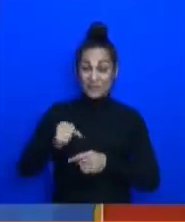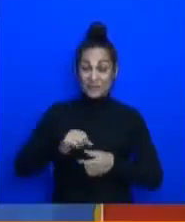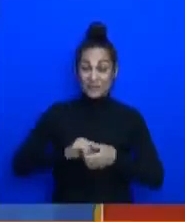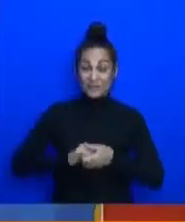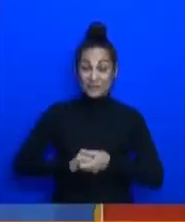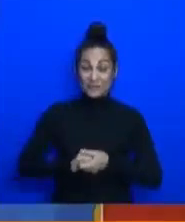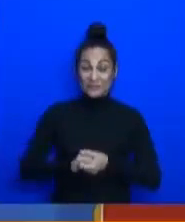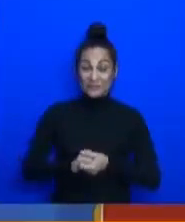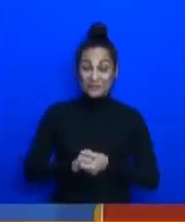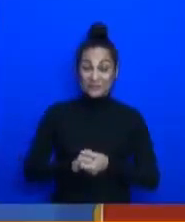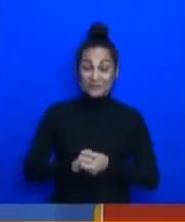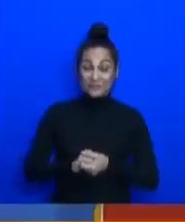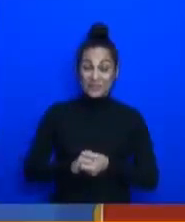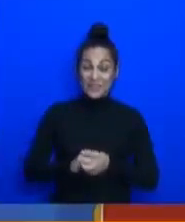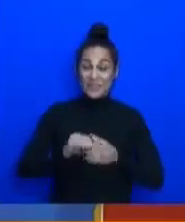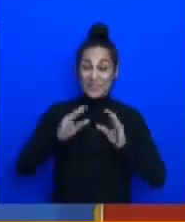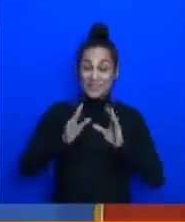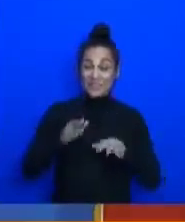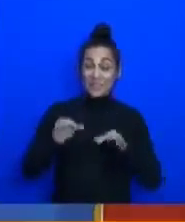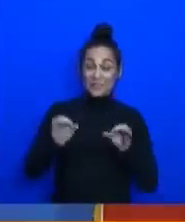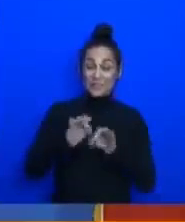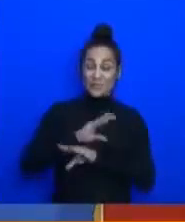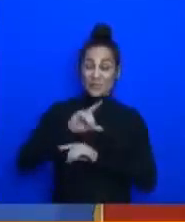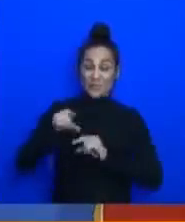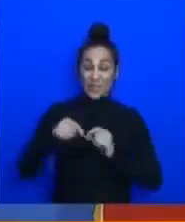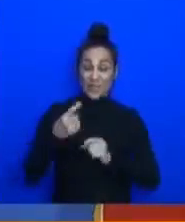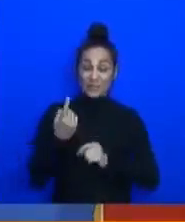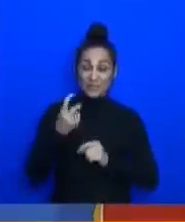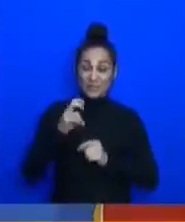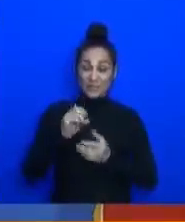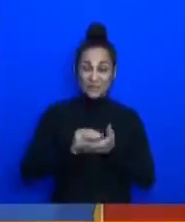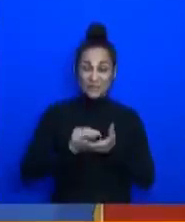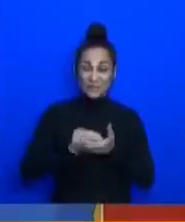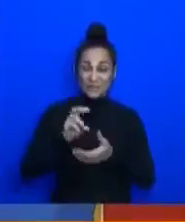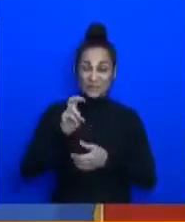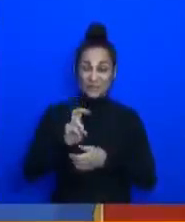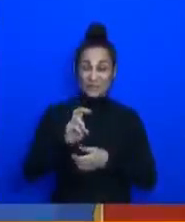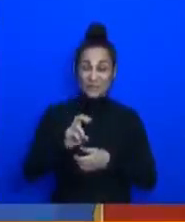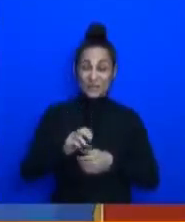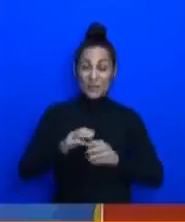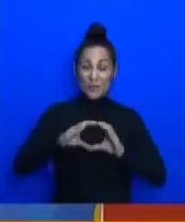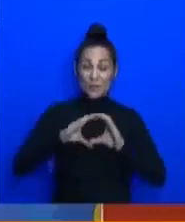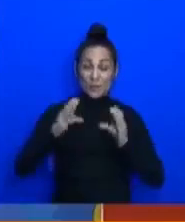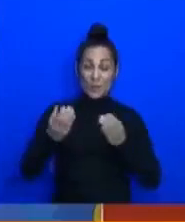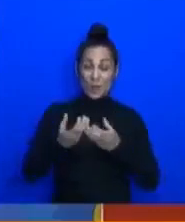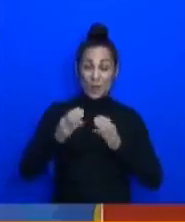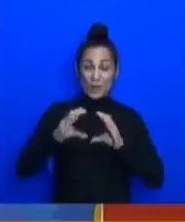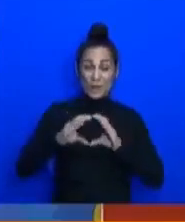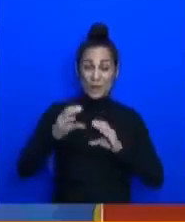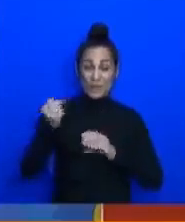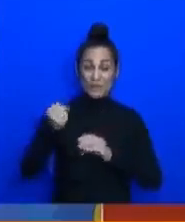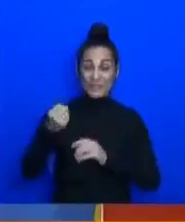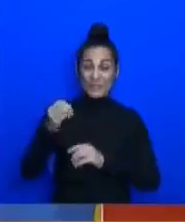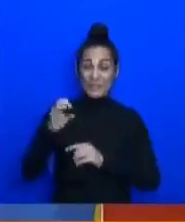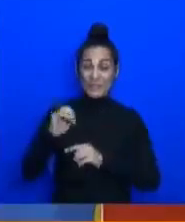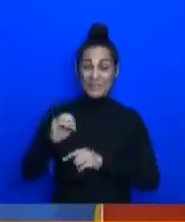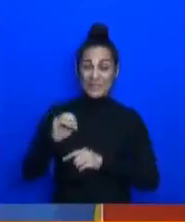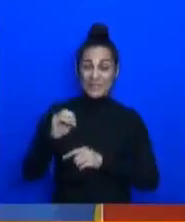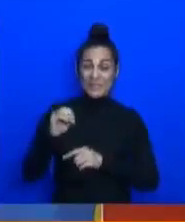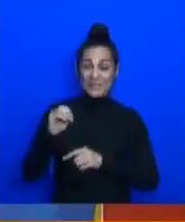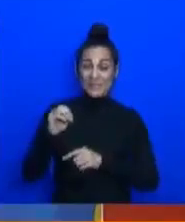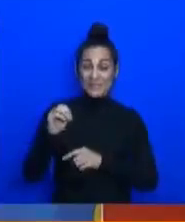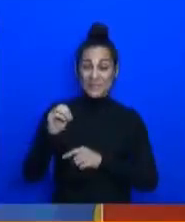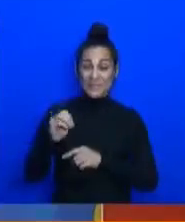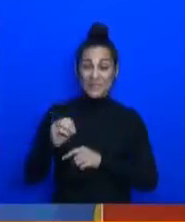número 88. Já foram sorteados 15 números, faltam 5. Bola branca, número